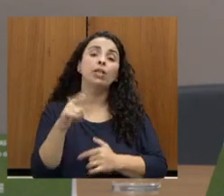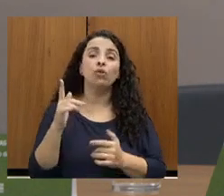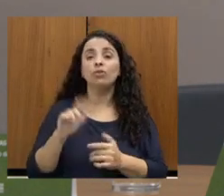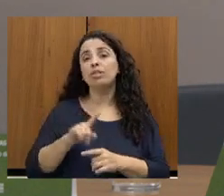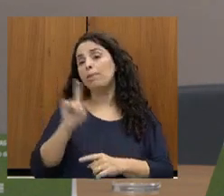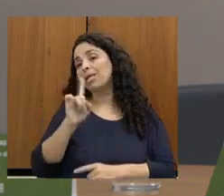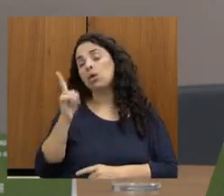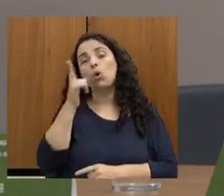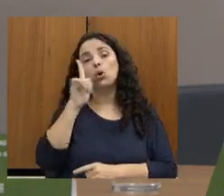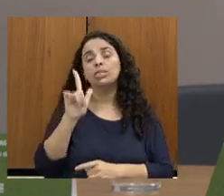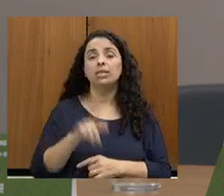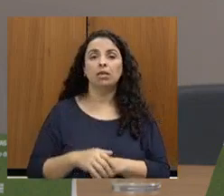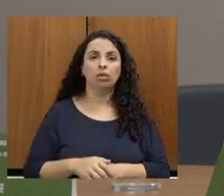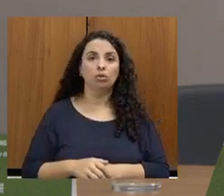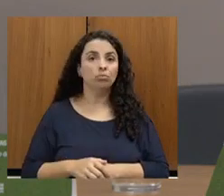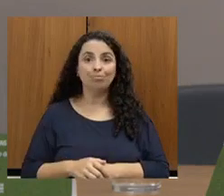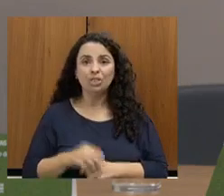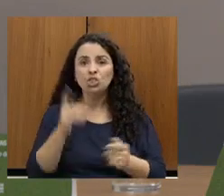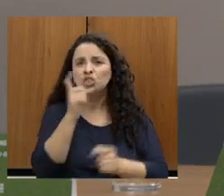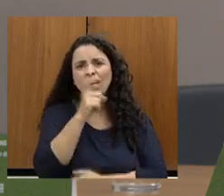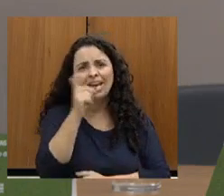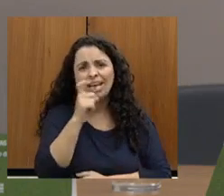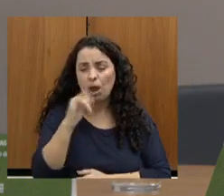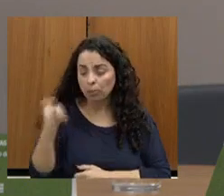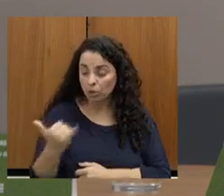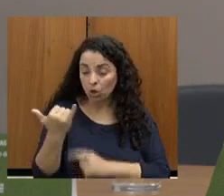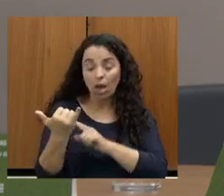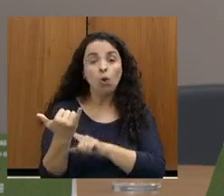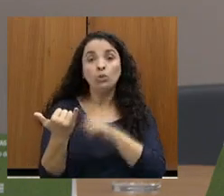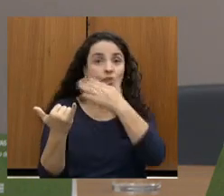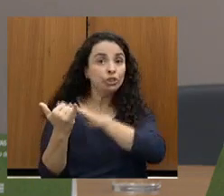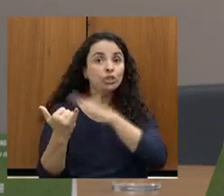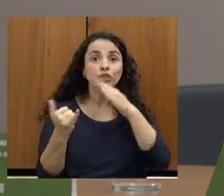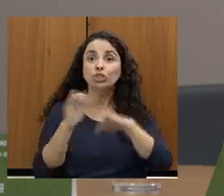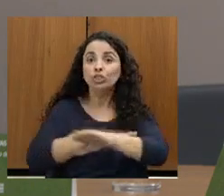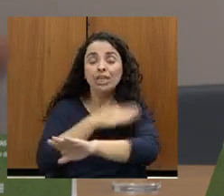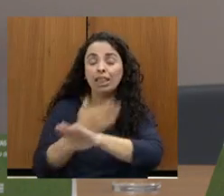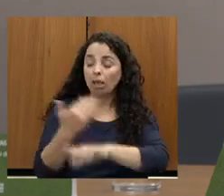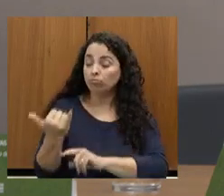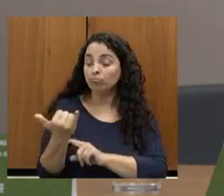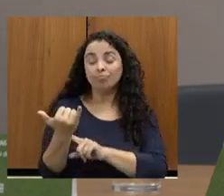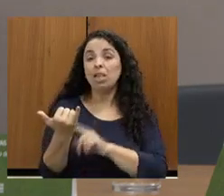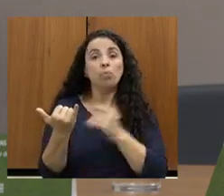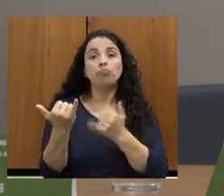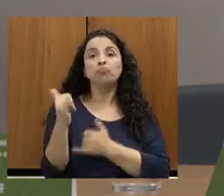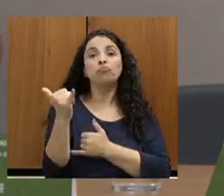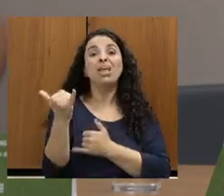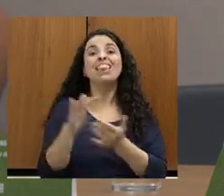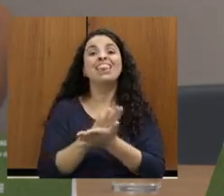ninguém me ligou. Marcamos uma reunião de emergência para quinta-feira, dia 3.